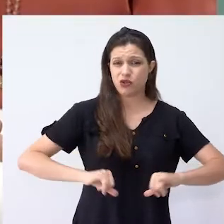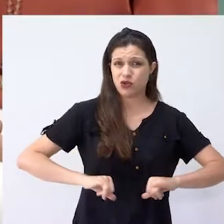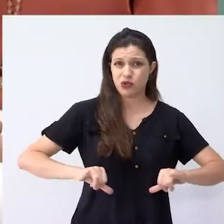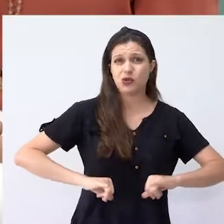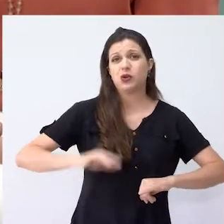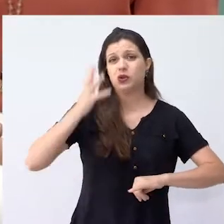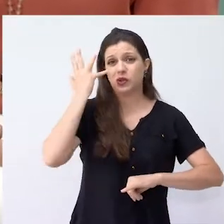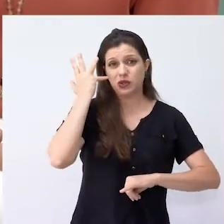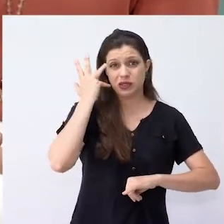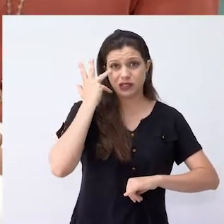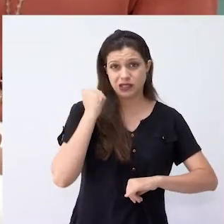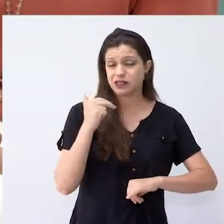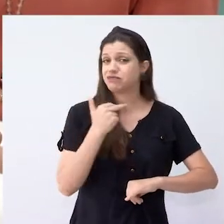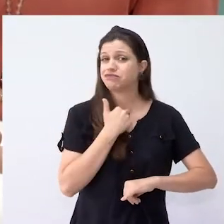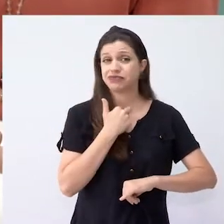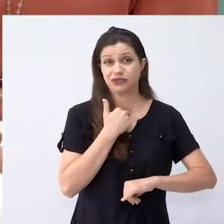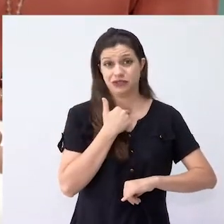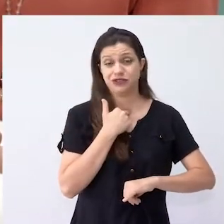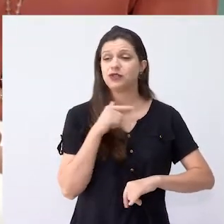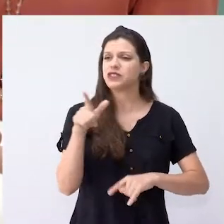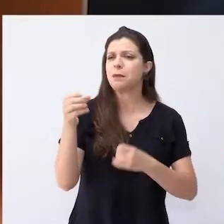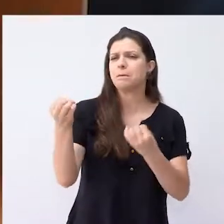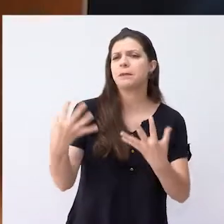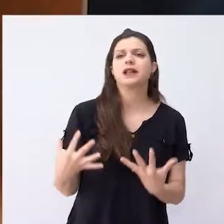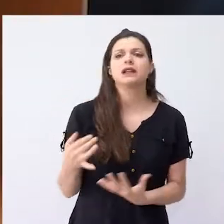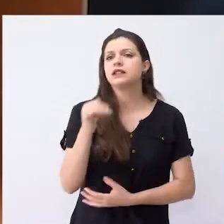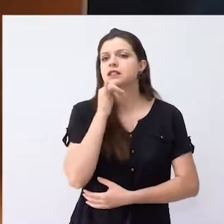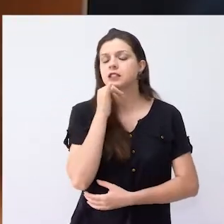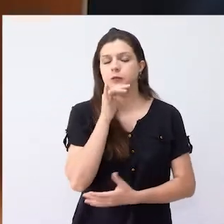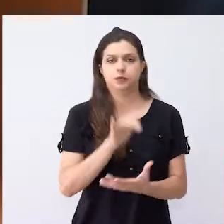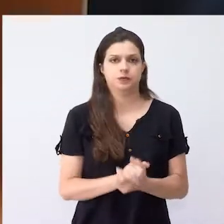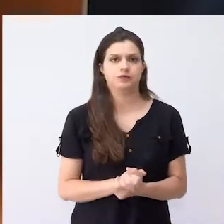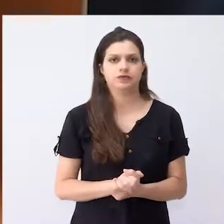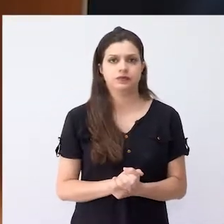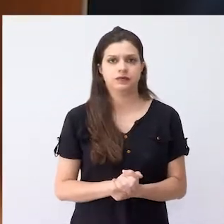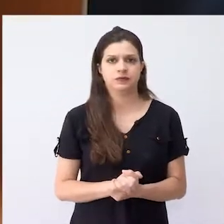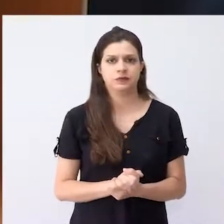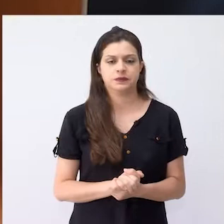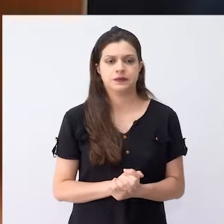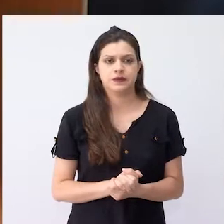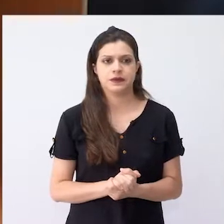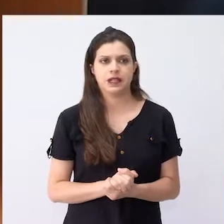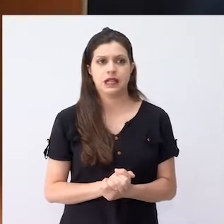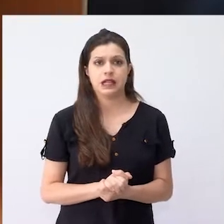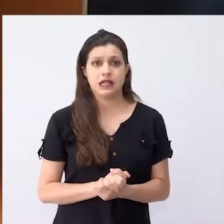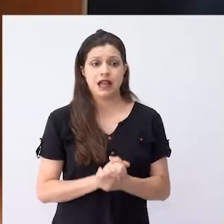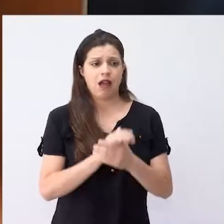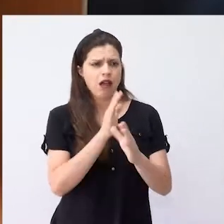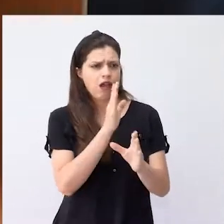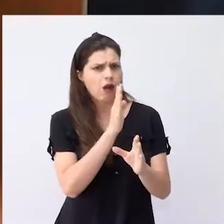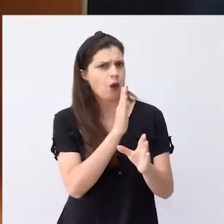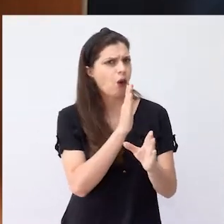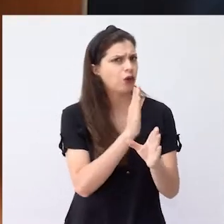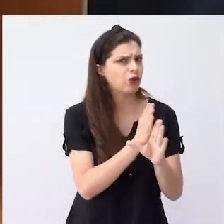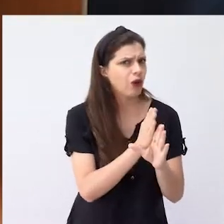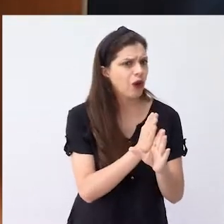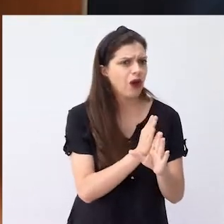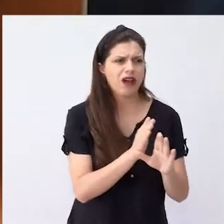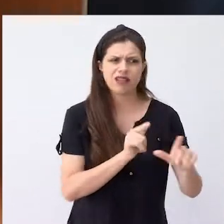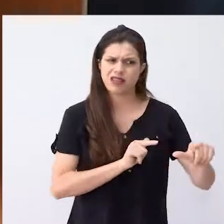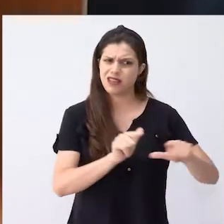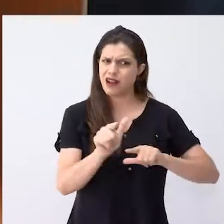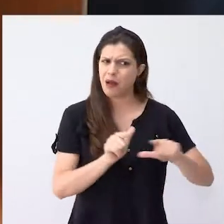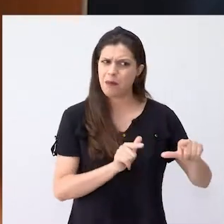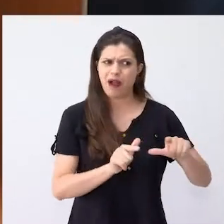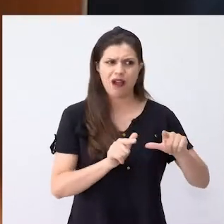cada caso é um caso, mas você chegou no ponto que eu queria. A partir do momento que é identificado a existência do trabalho ilegal,